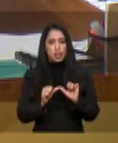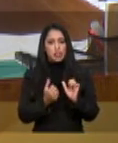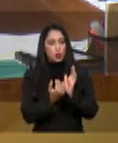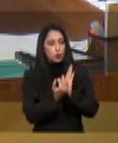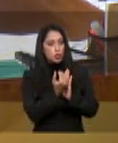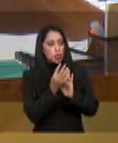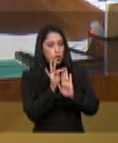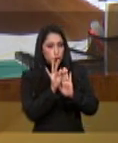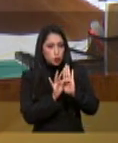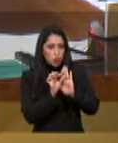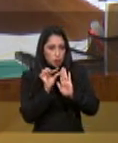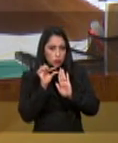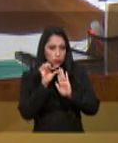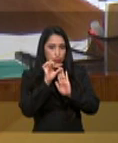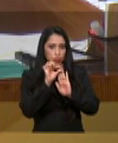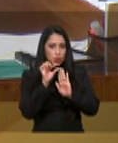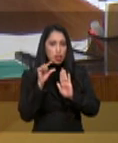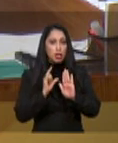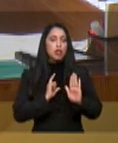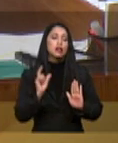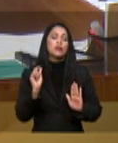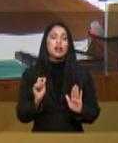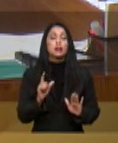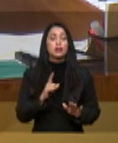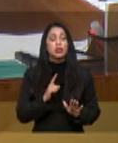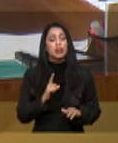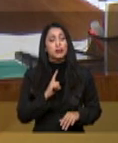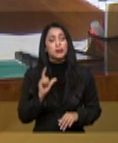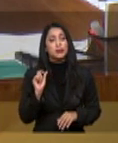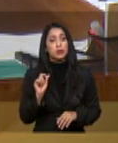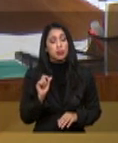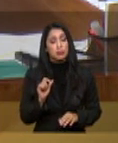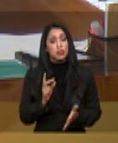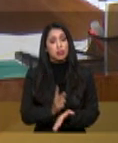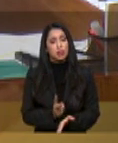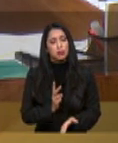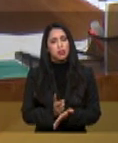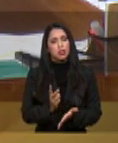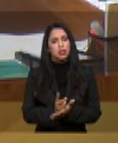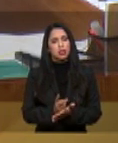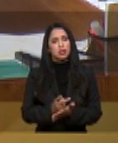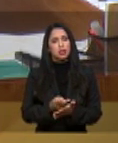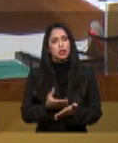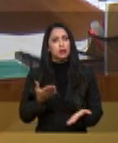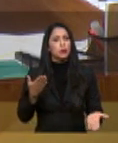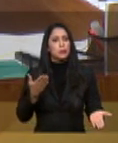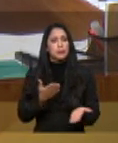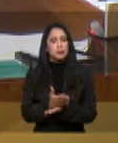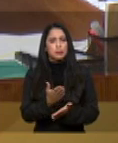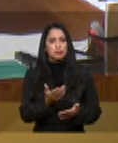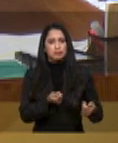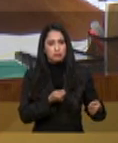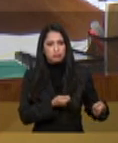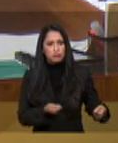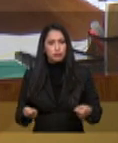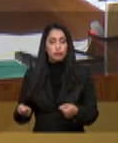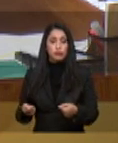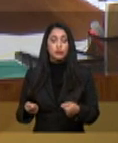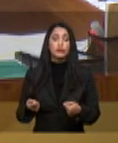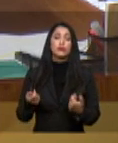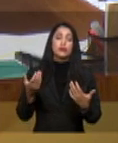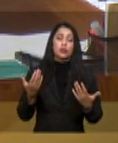leva a concluir pela subsistência dos primeiros, ainda que na hipótese de eventual procedência do pedido formulado na ação.